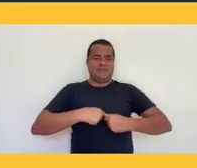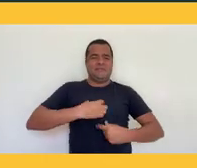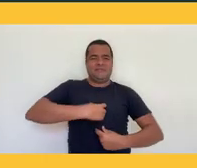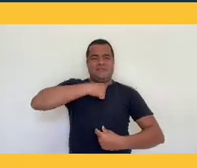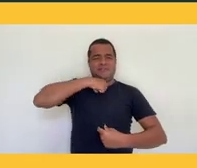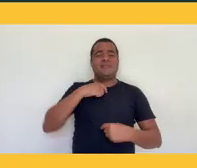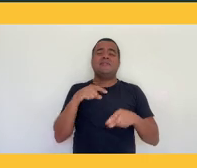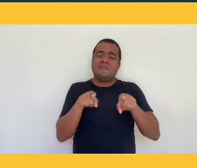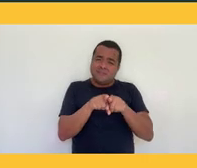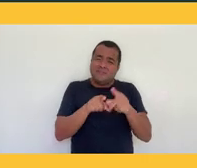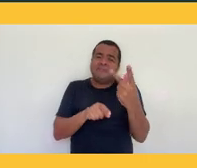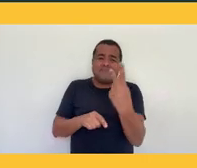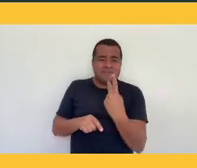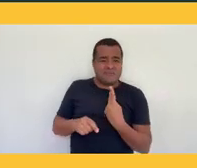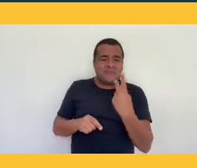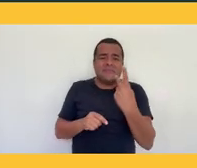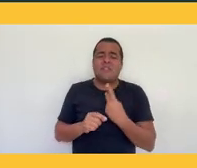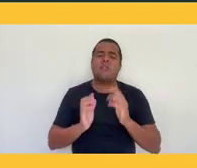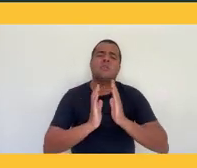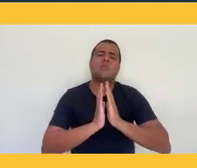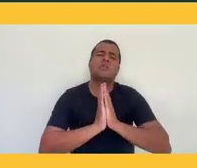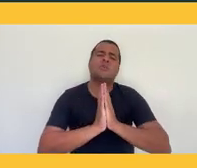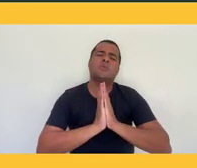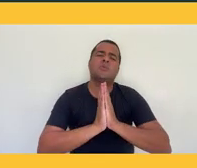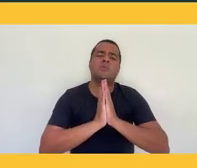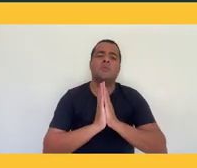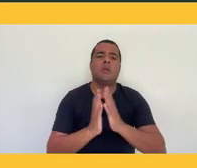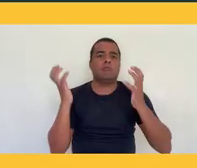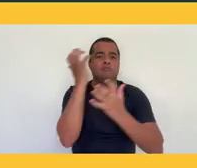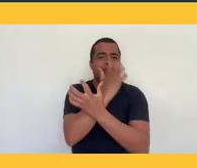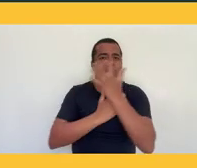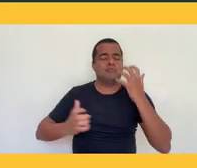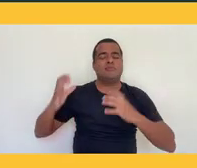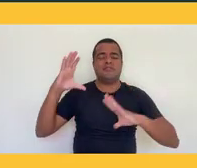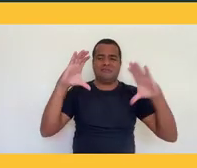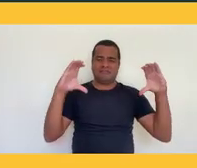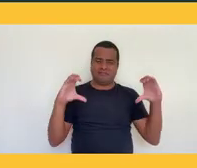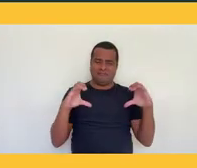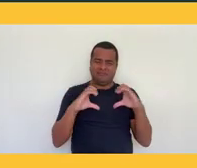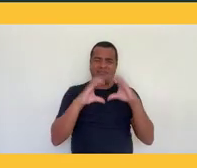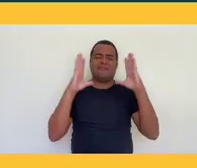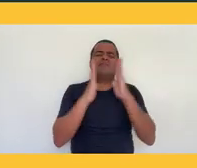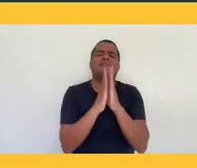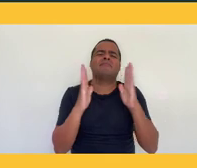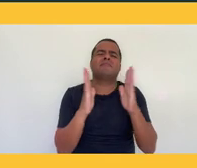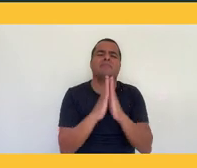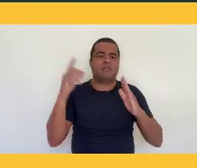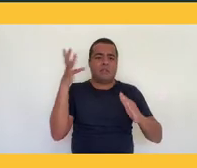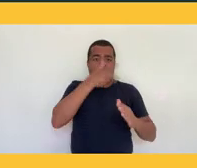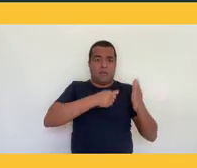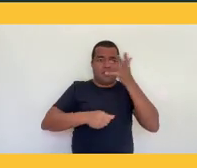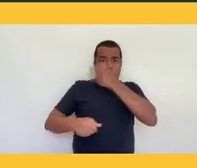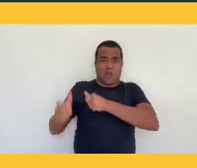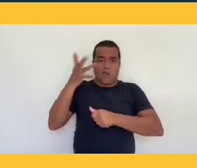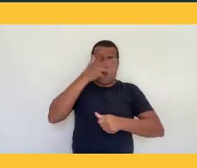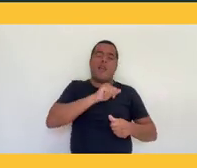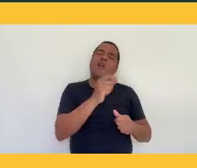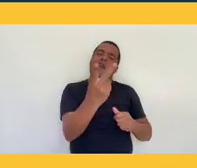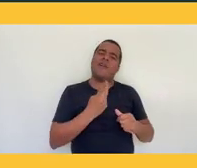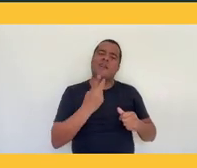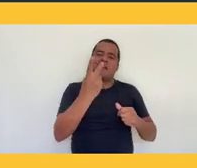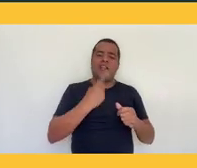meu amor. Essa última oração pra salvar seu coração.